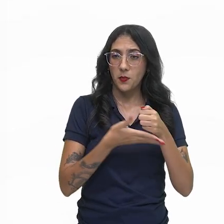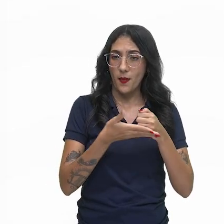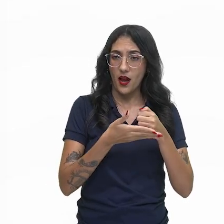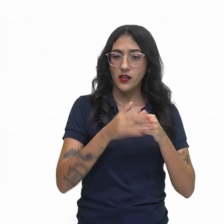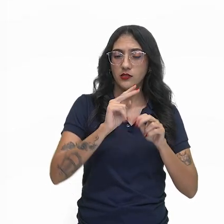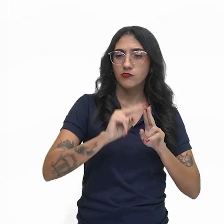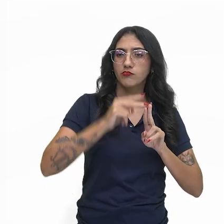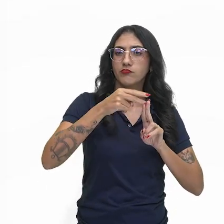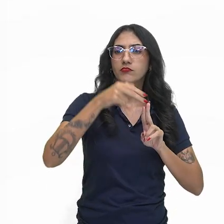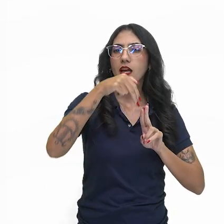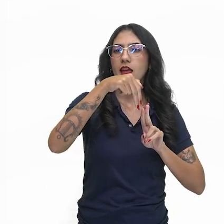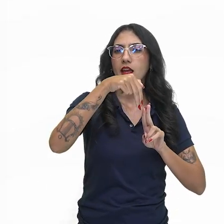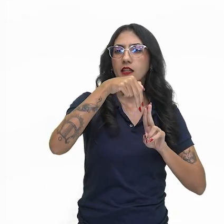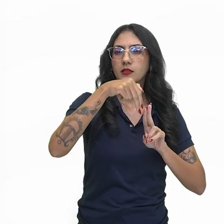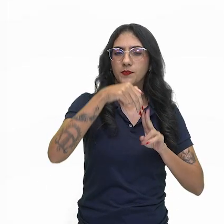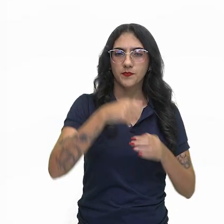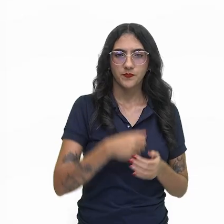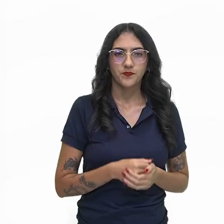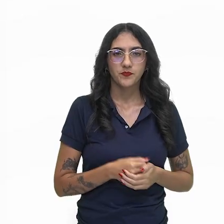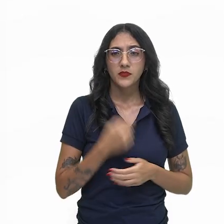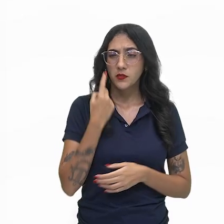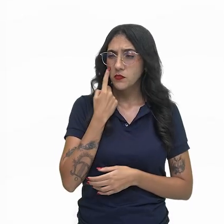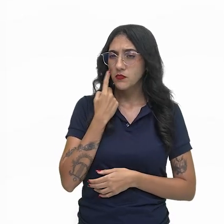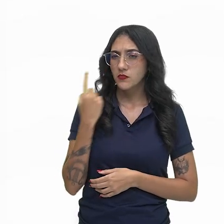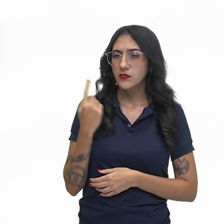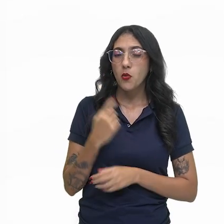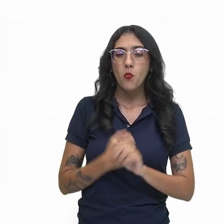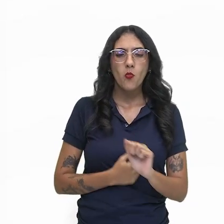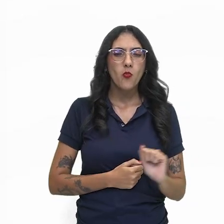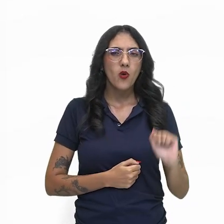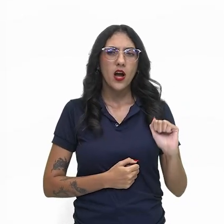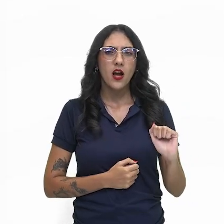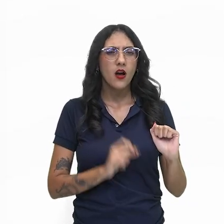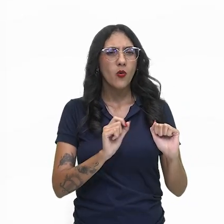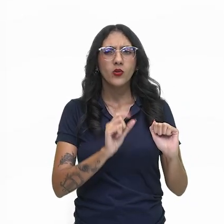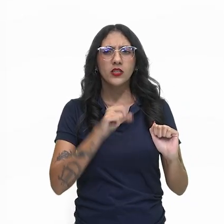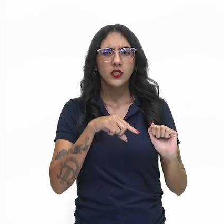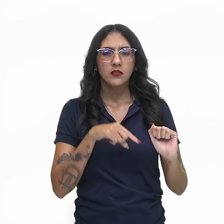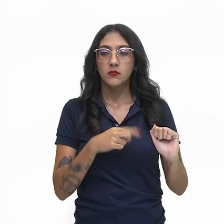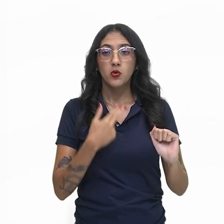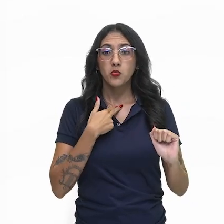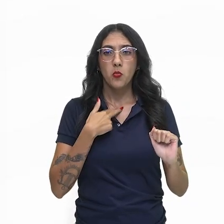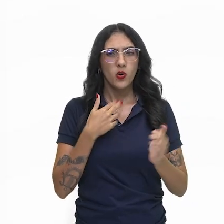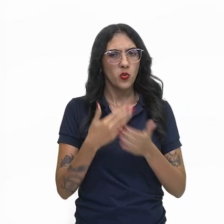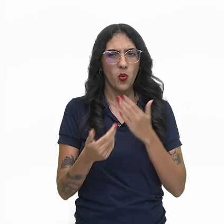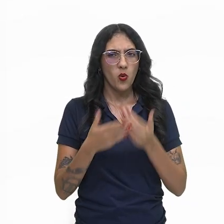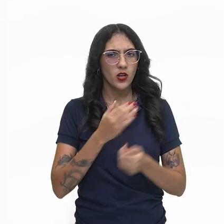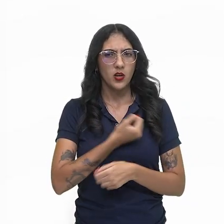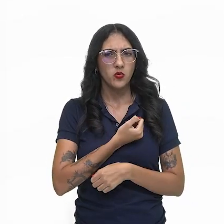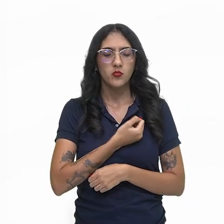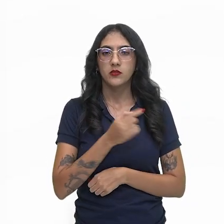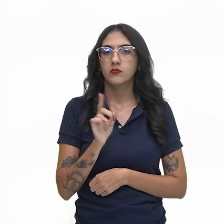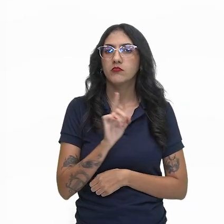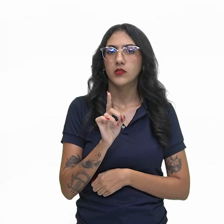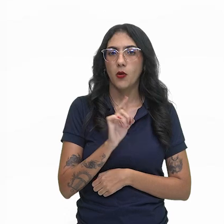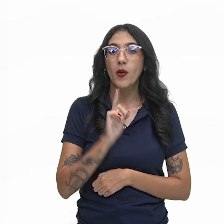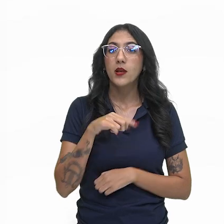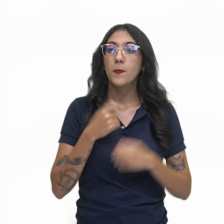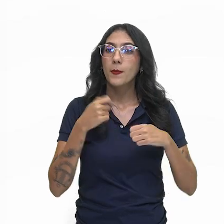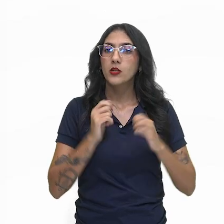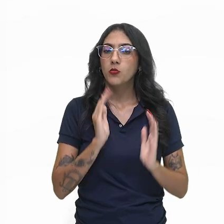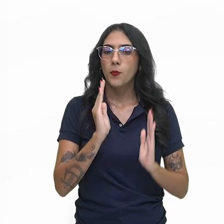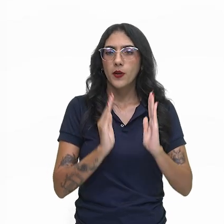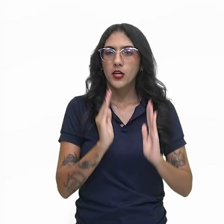elevado a N, onde esse A que aparece aqui na frente, aqui, gente, ele não pode ser qualquer número, é um número compreendido